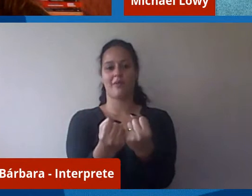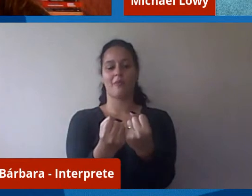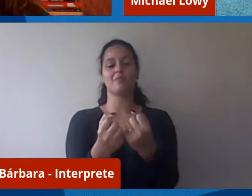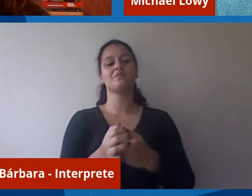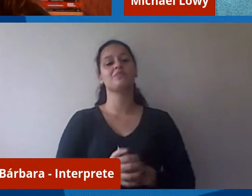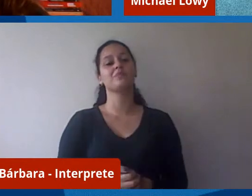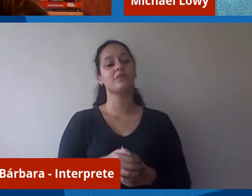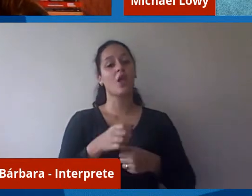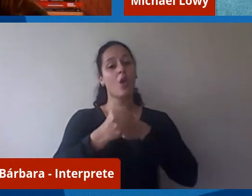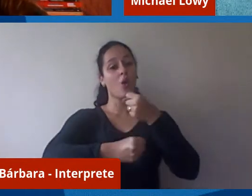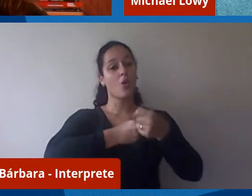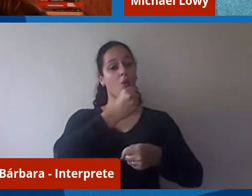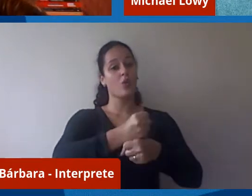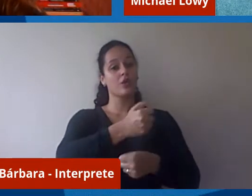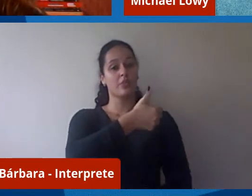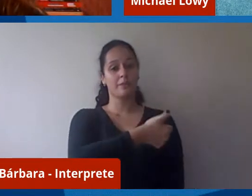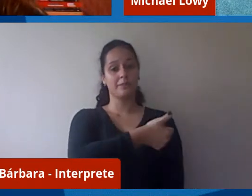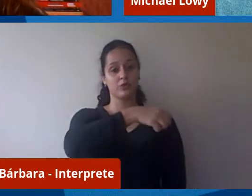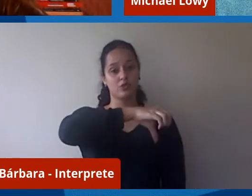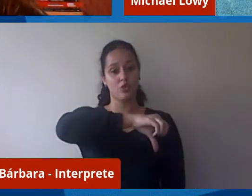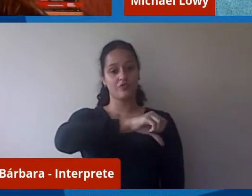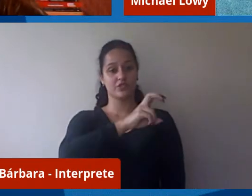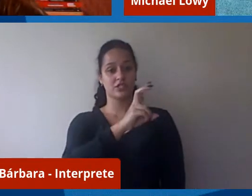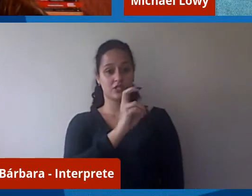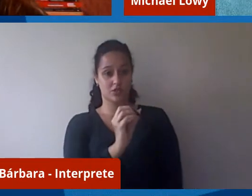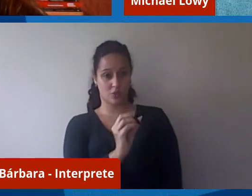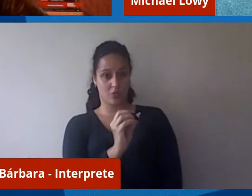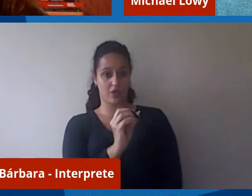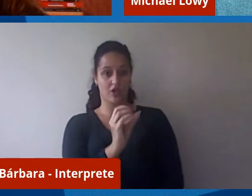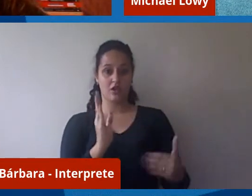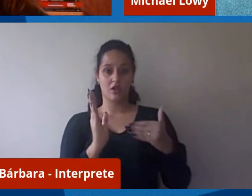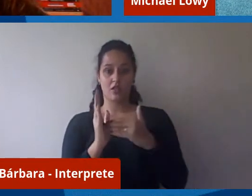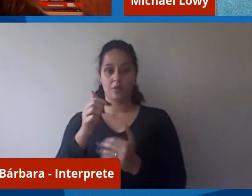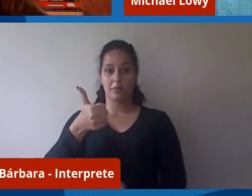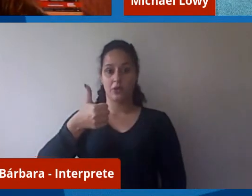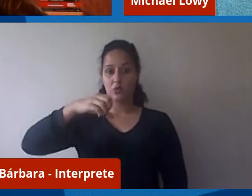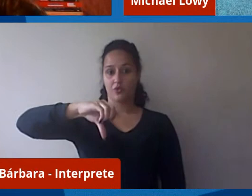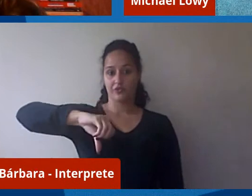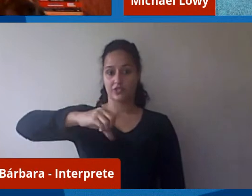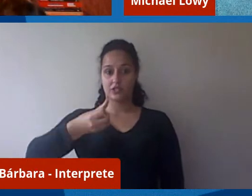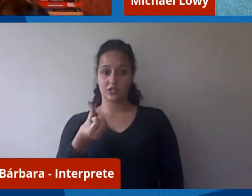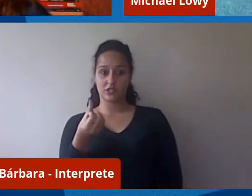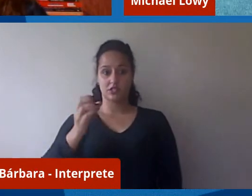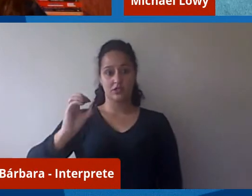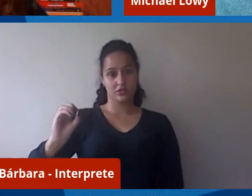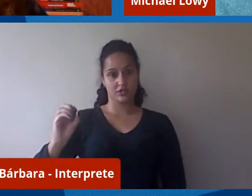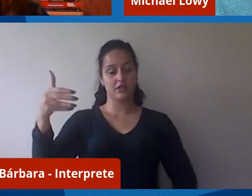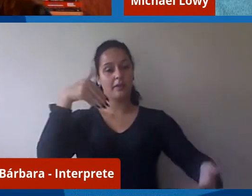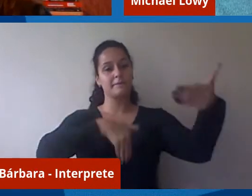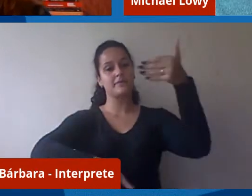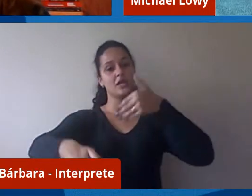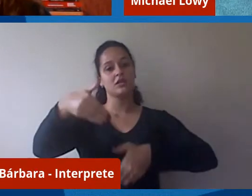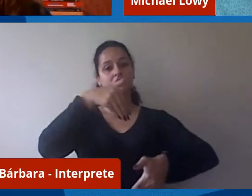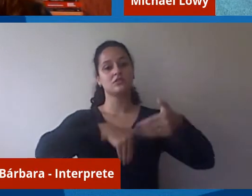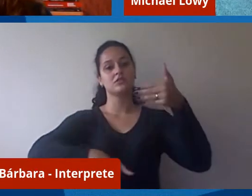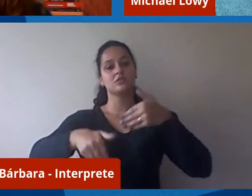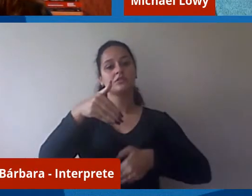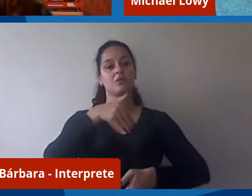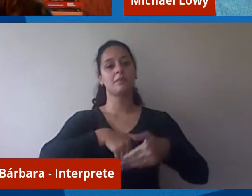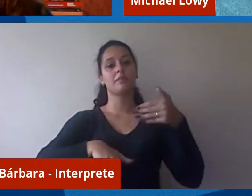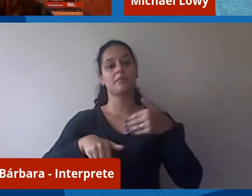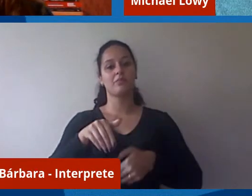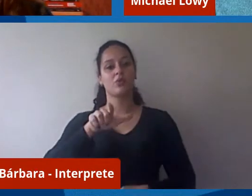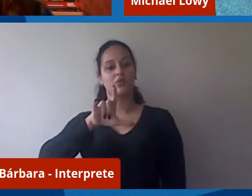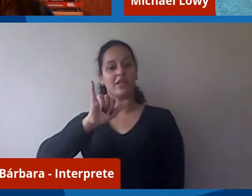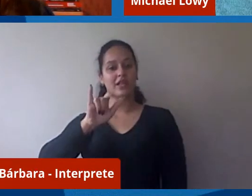1950 a 1960, fez parte da Liga Socialista Independente, organização que contava